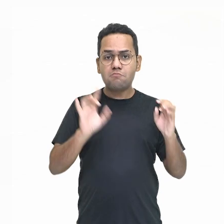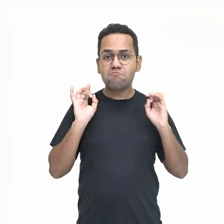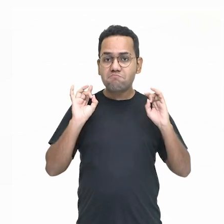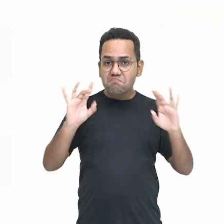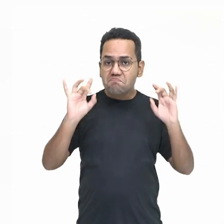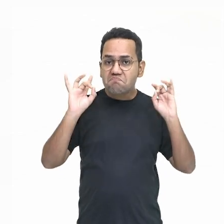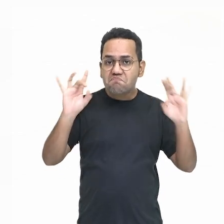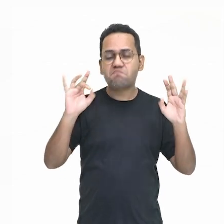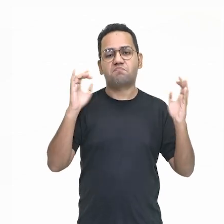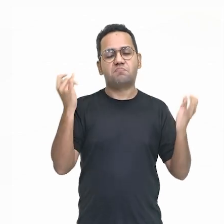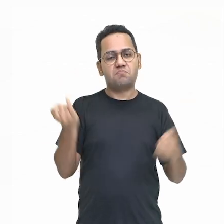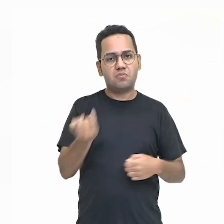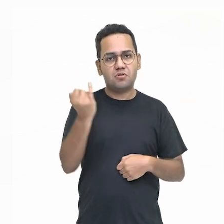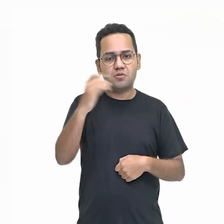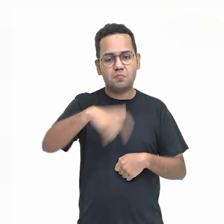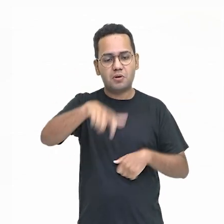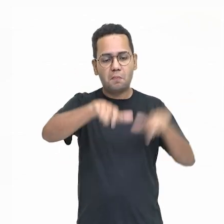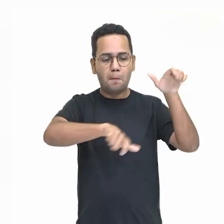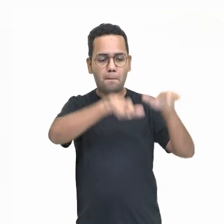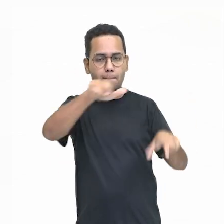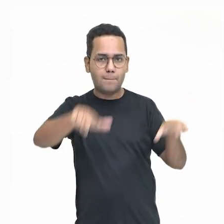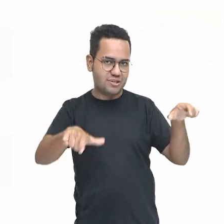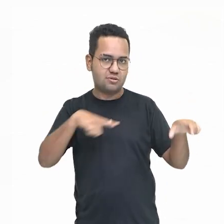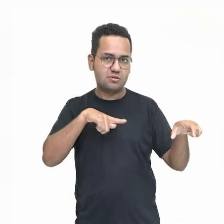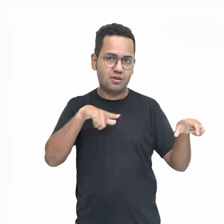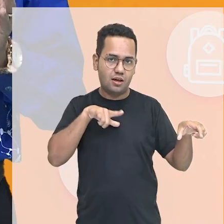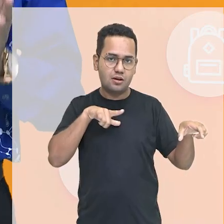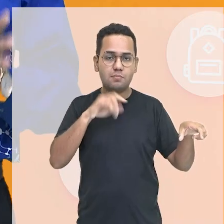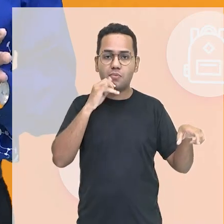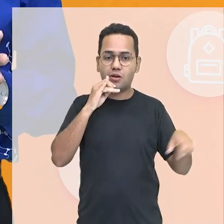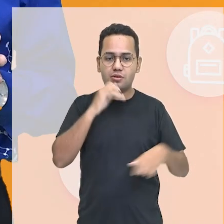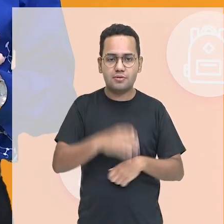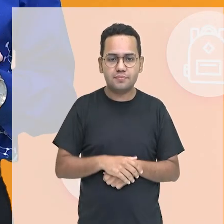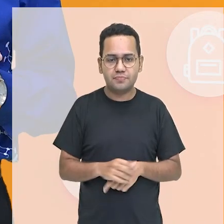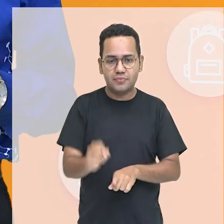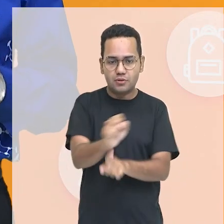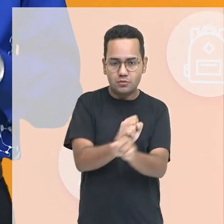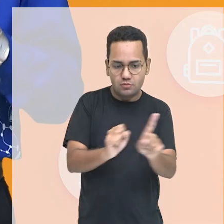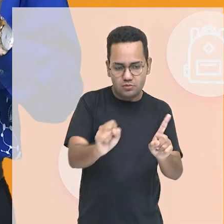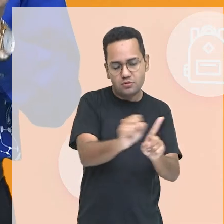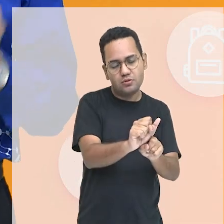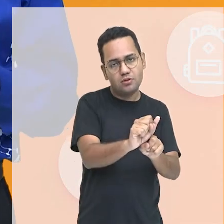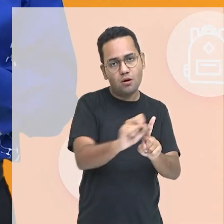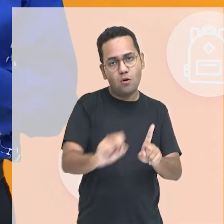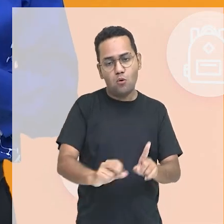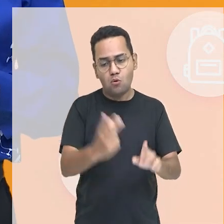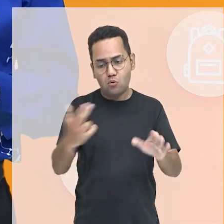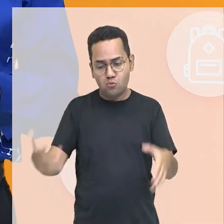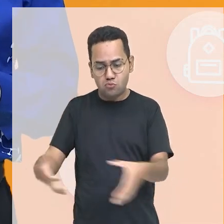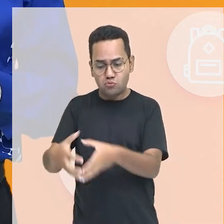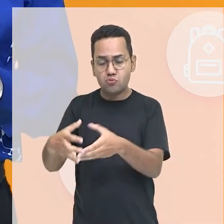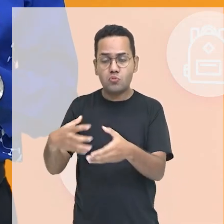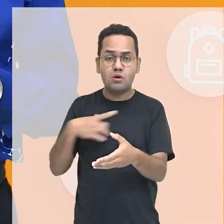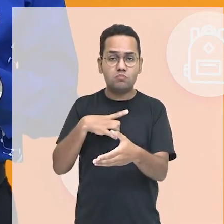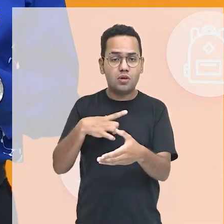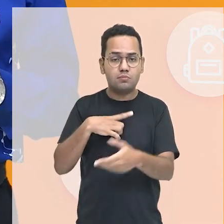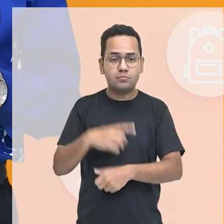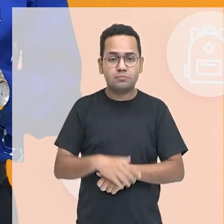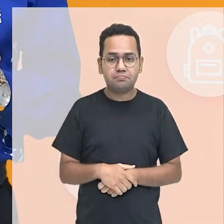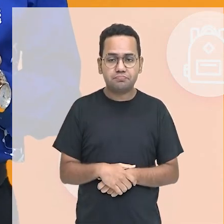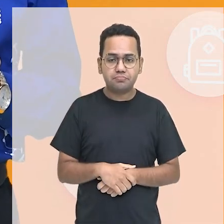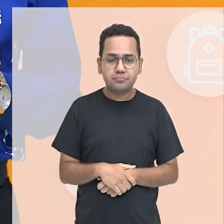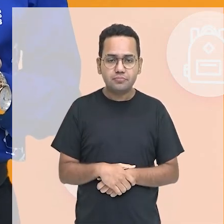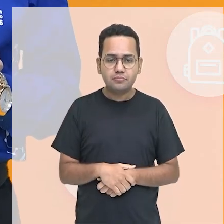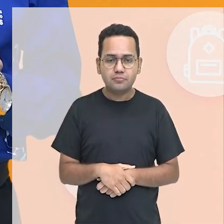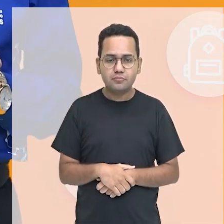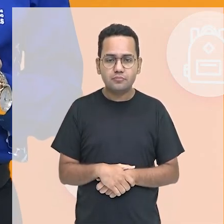das pessoas. Dentro daquela sociedade, daquela comunidade, existe um ritual que vai